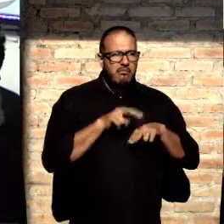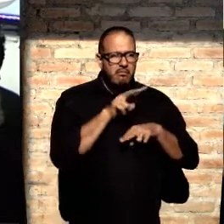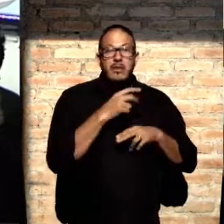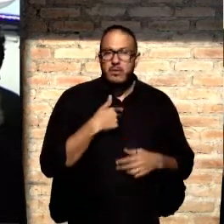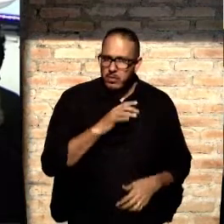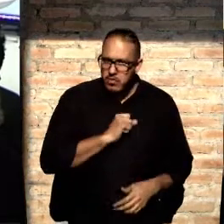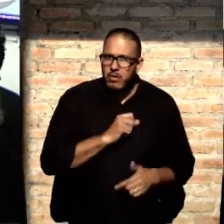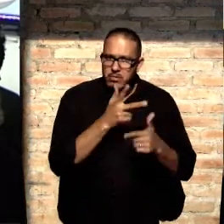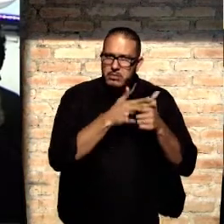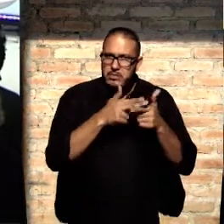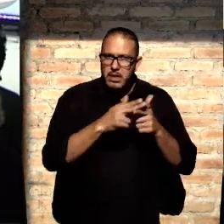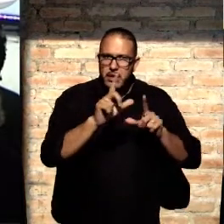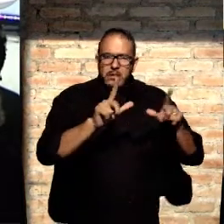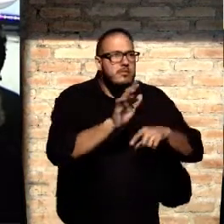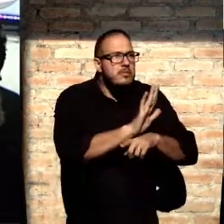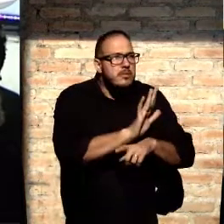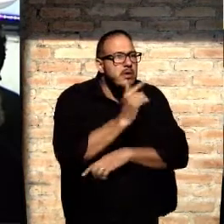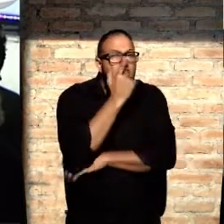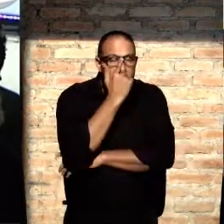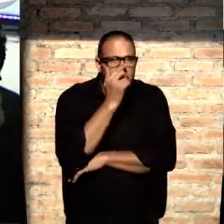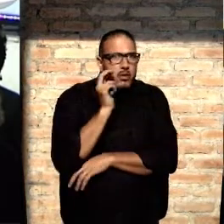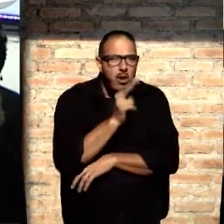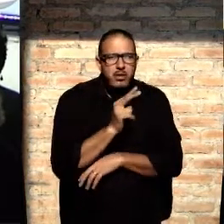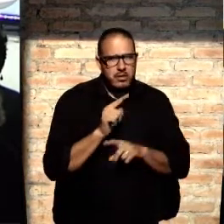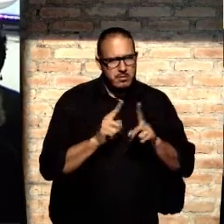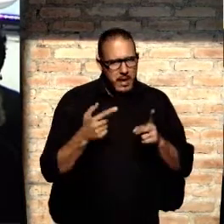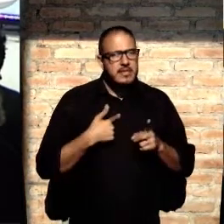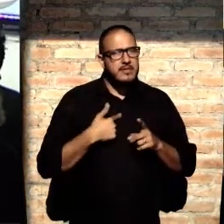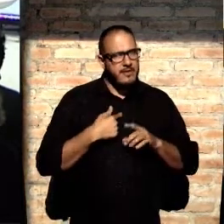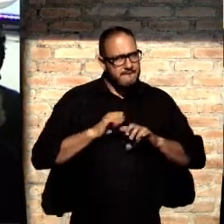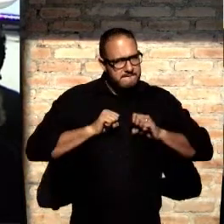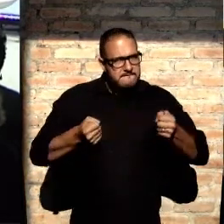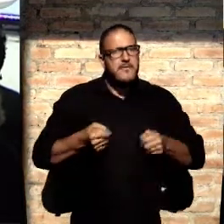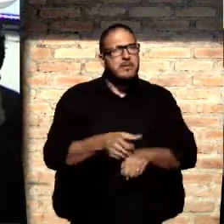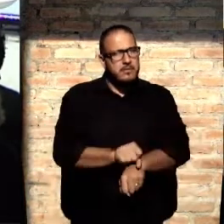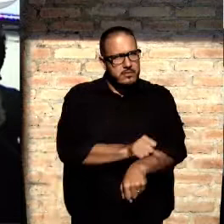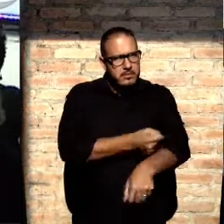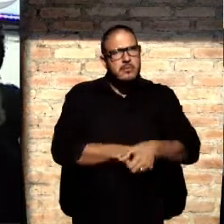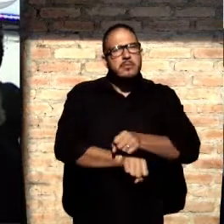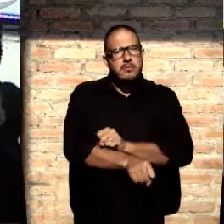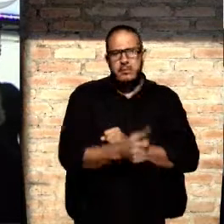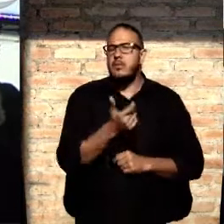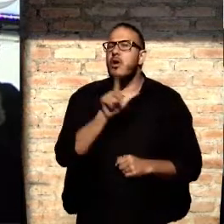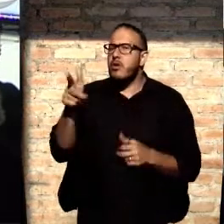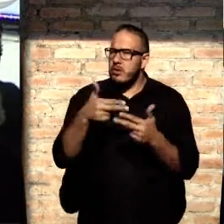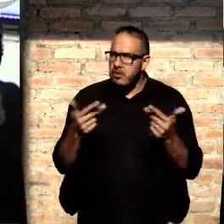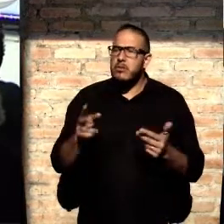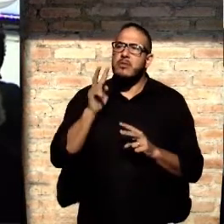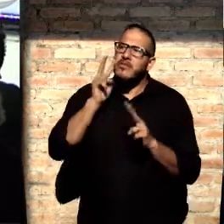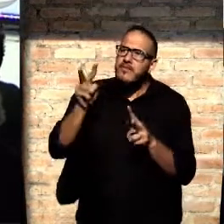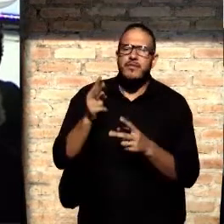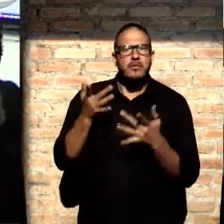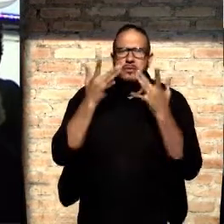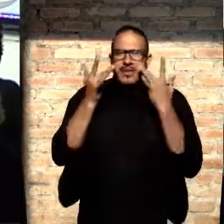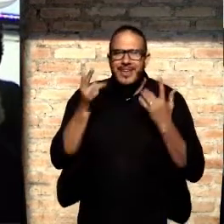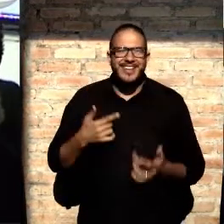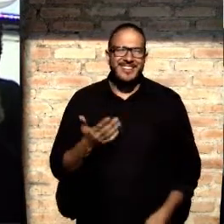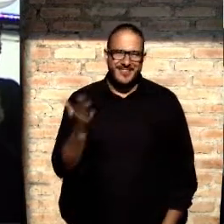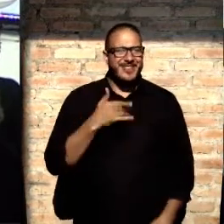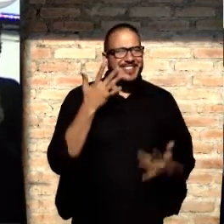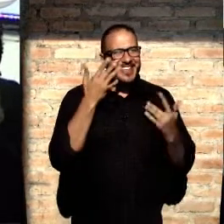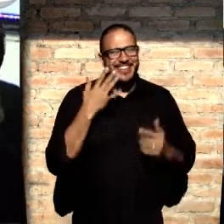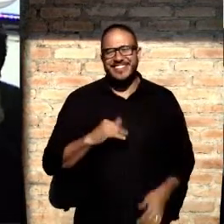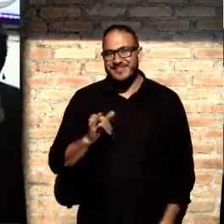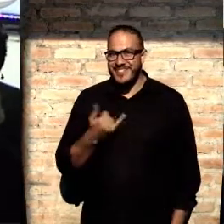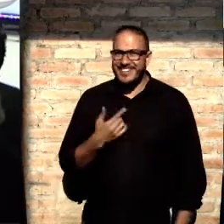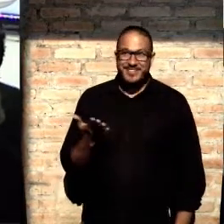série mas a gente tem que fazer outra coisa tão bem a gente tem que alterar aproveitar aqui falar